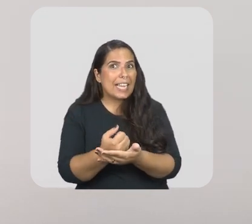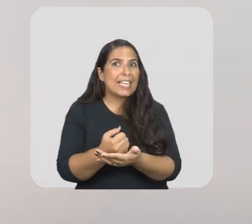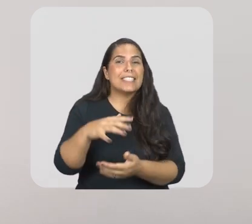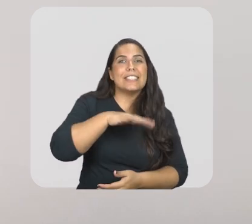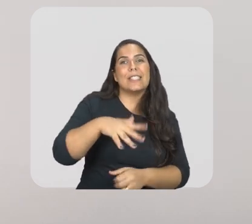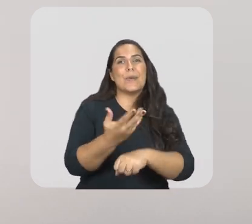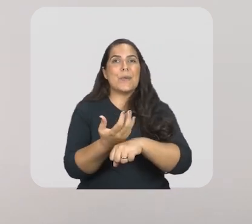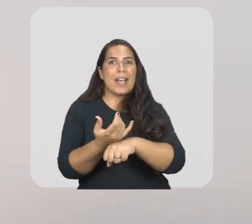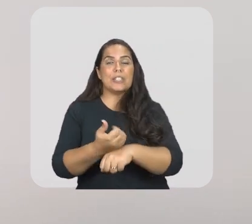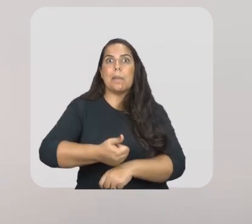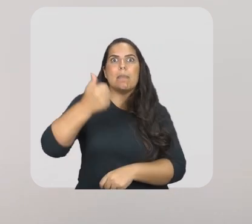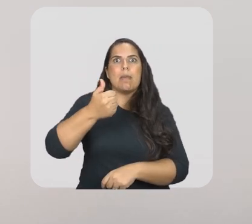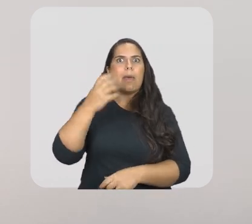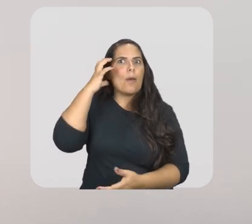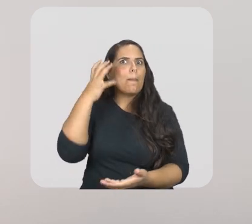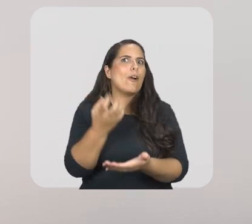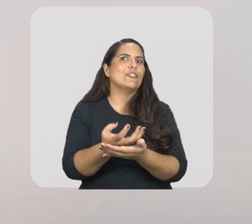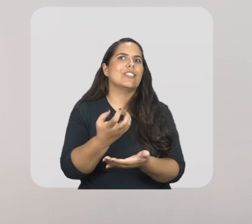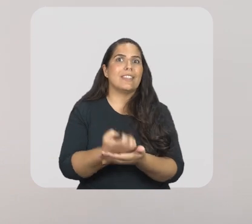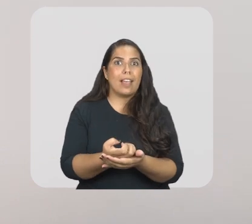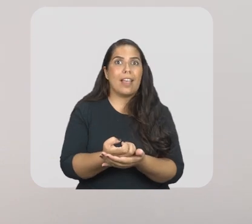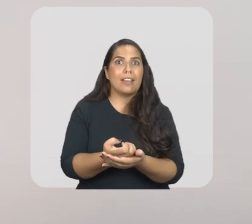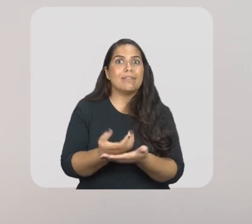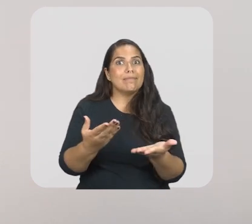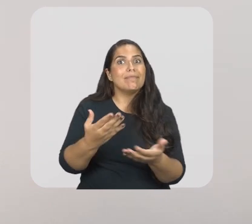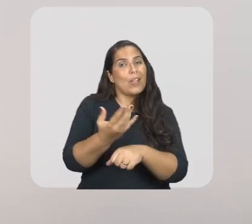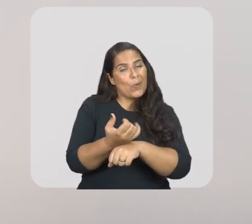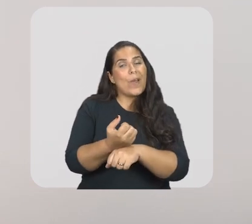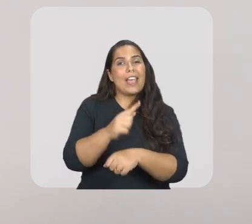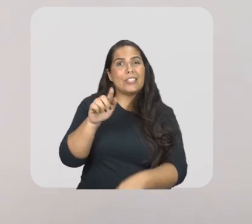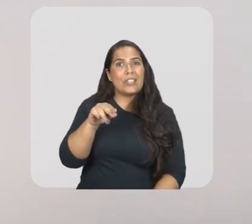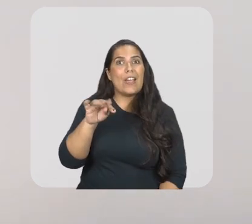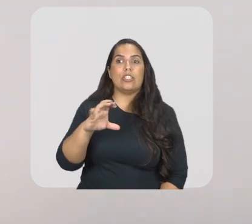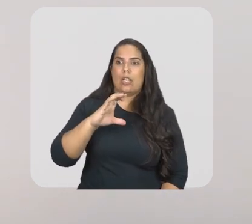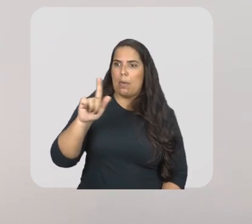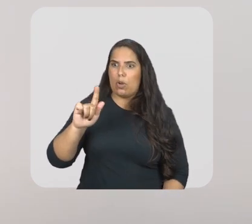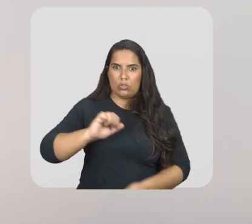o UERJ Zona Oeste. O primeiro podcast da UERJ Zona Oeste, de